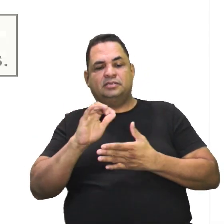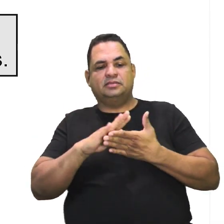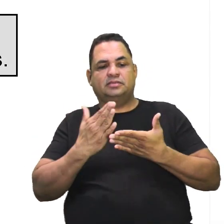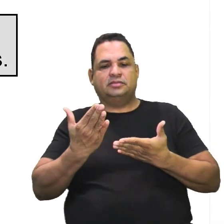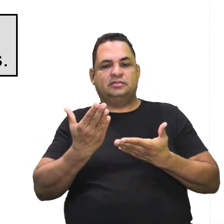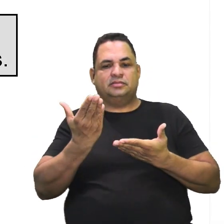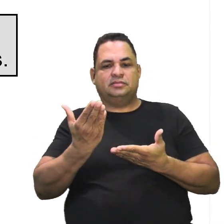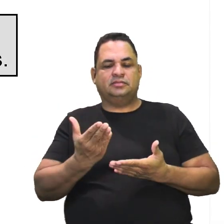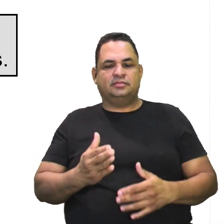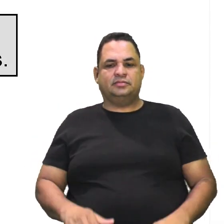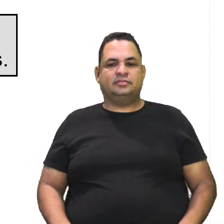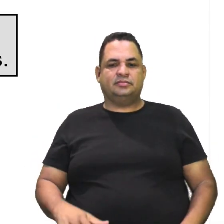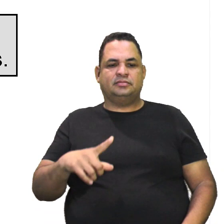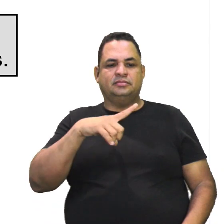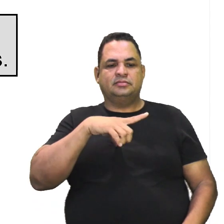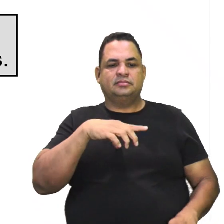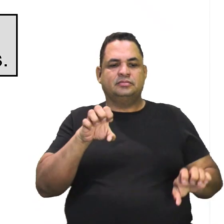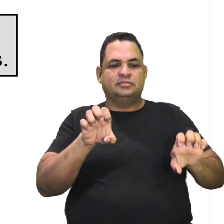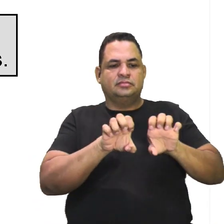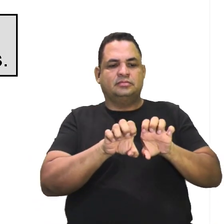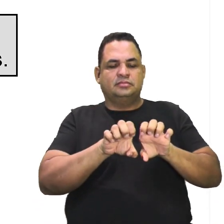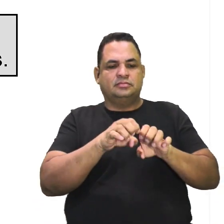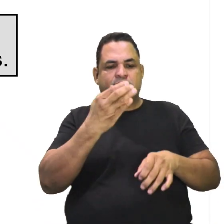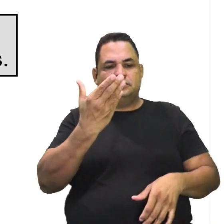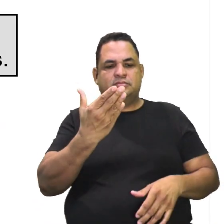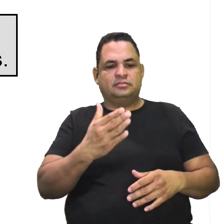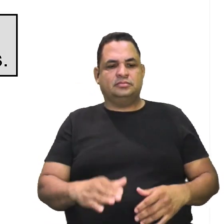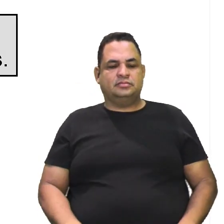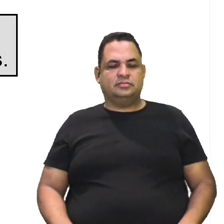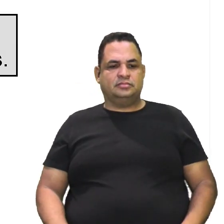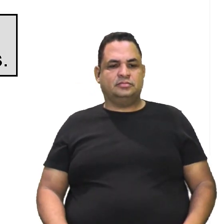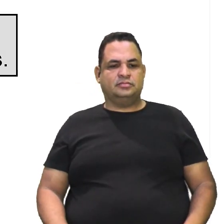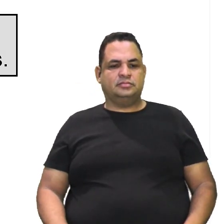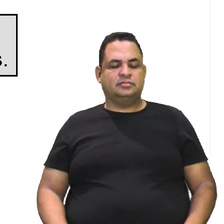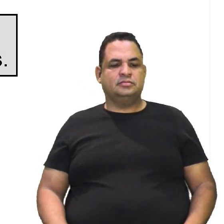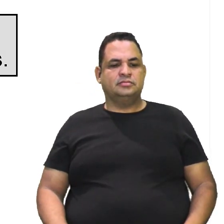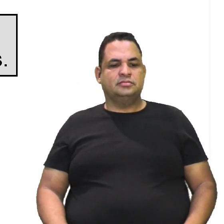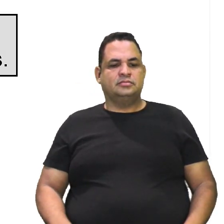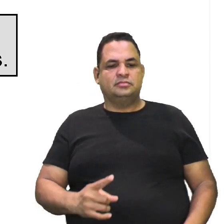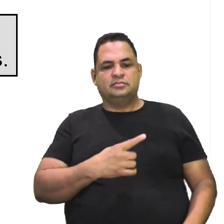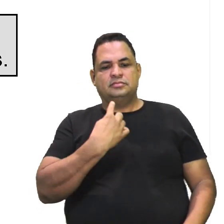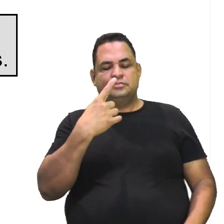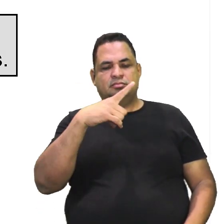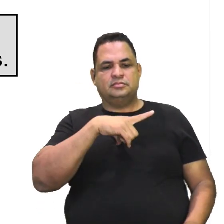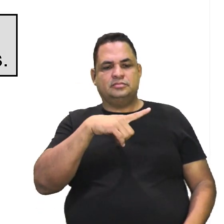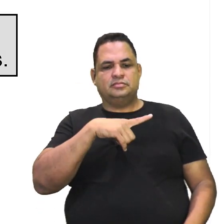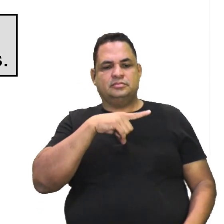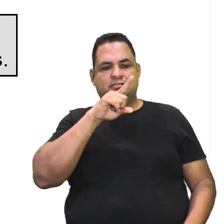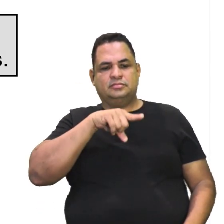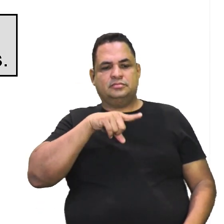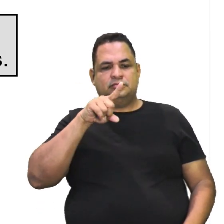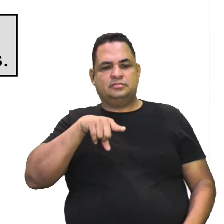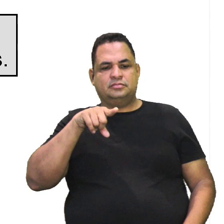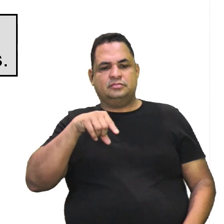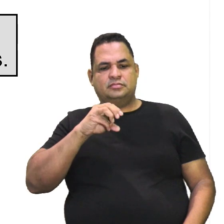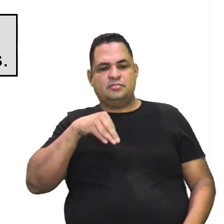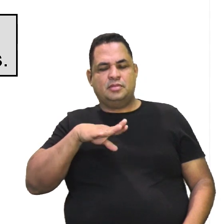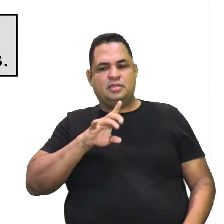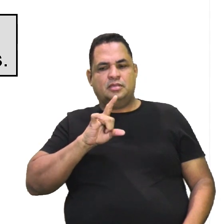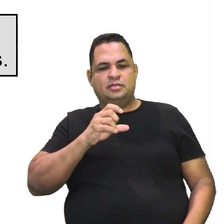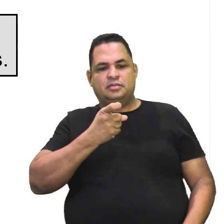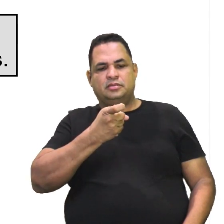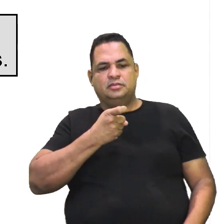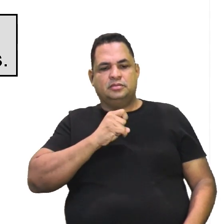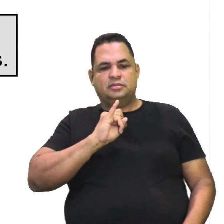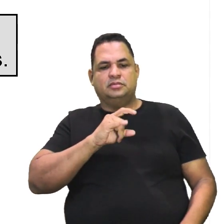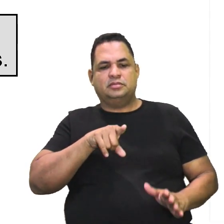média. E aí, ó, temos aqui a equação. A equação está dizendo o quê? Que nós temos uma variação média, que é o